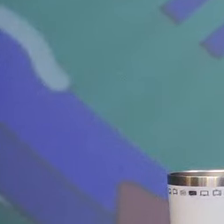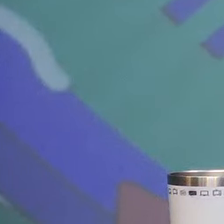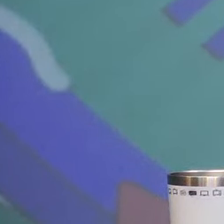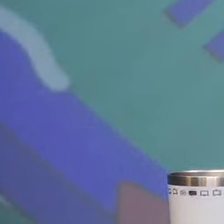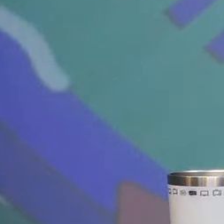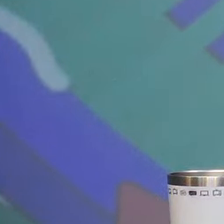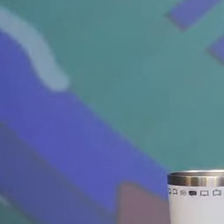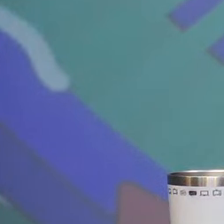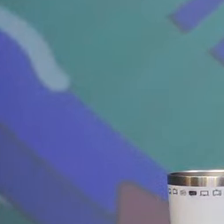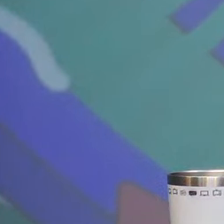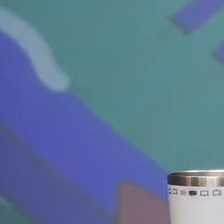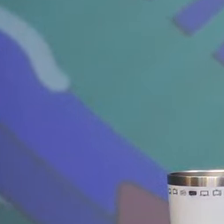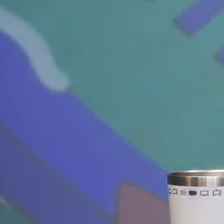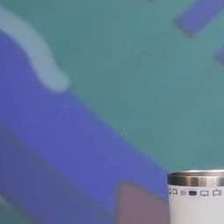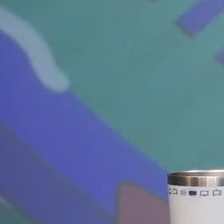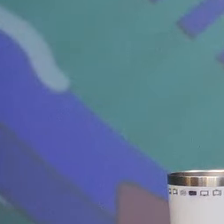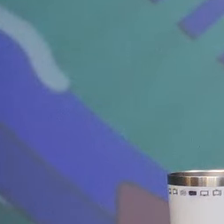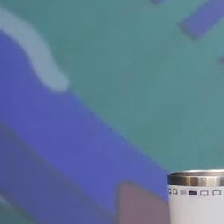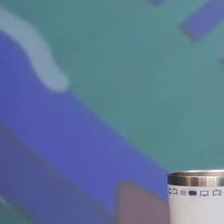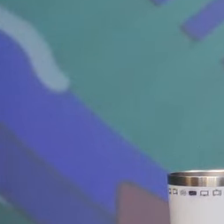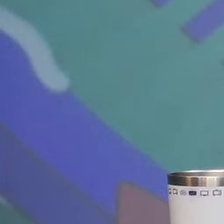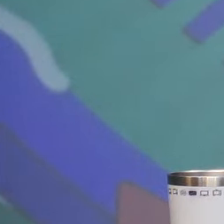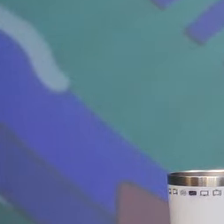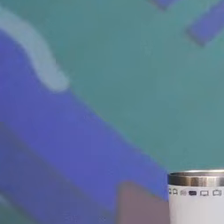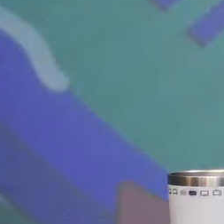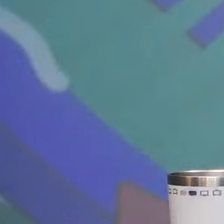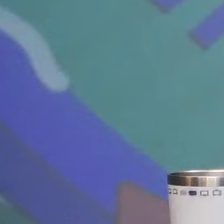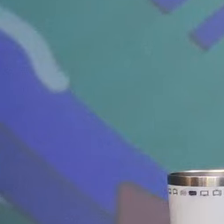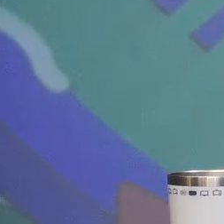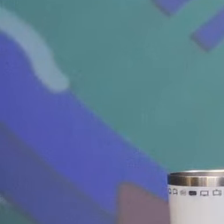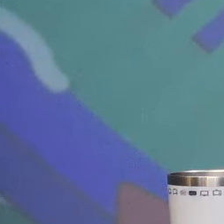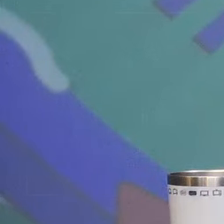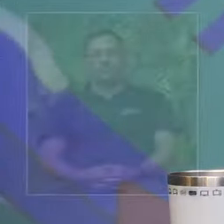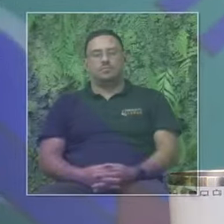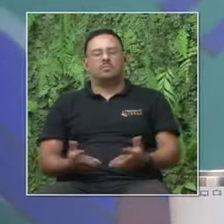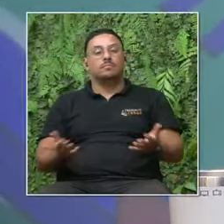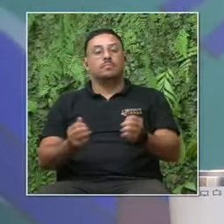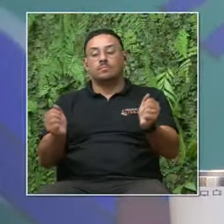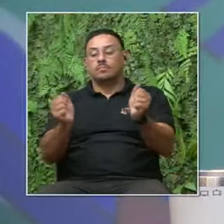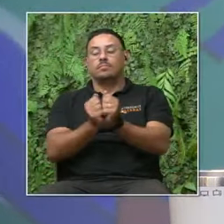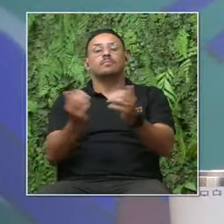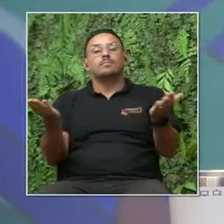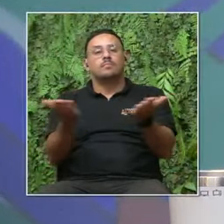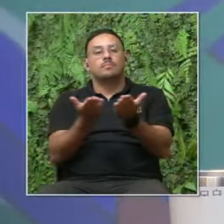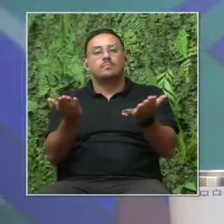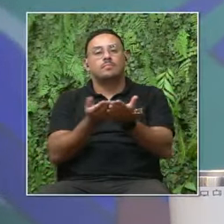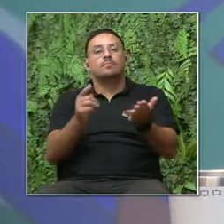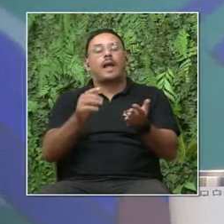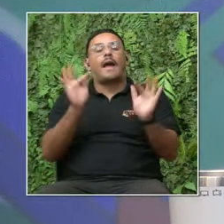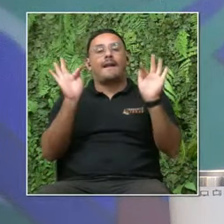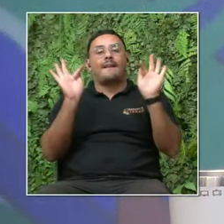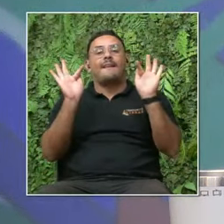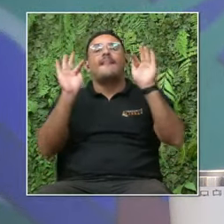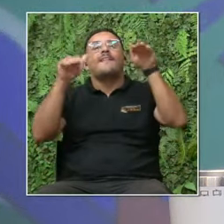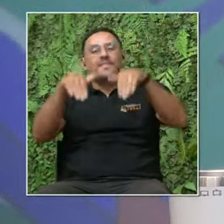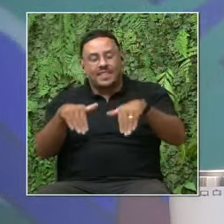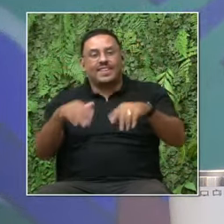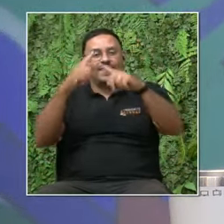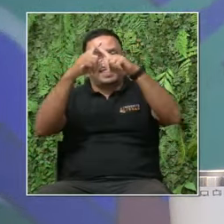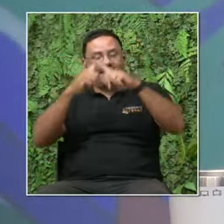de volta jornada esportiva 98 bom que você tá com a gente nesta final de